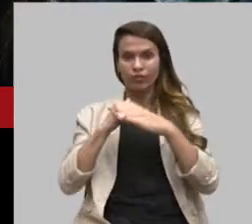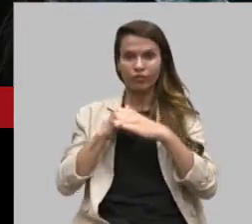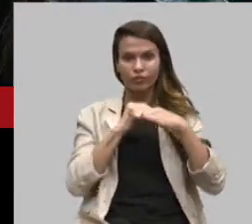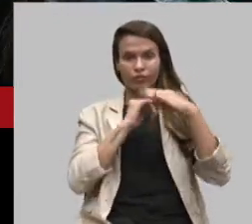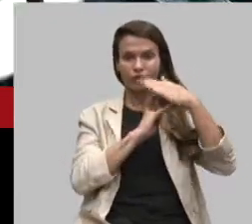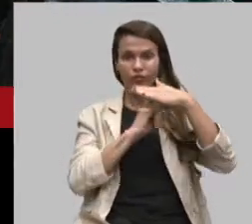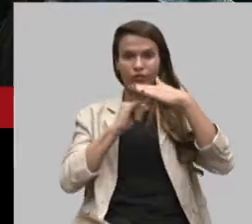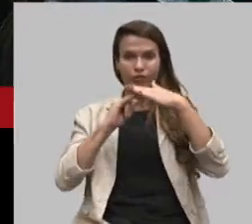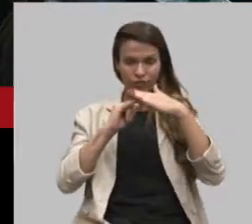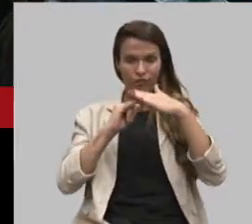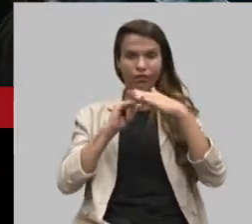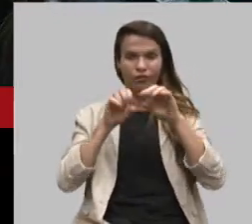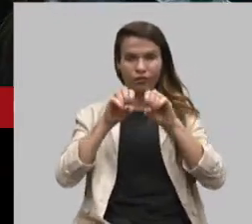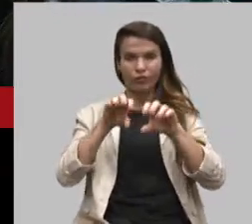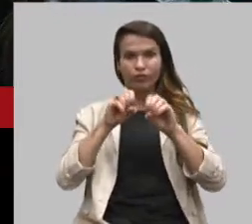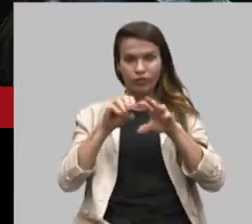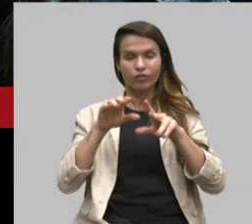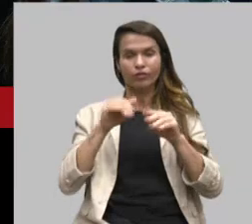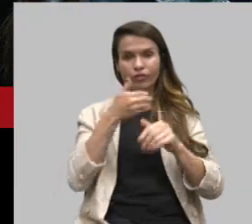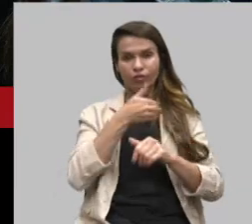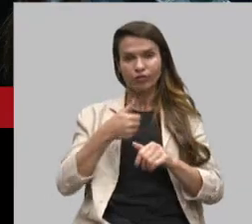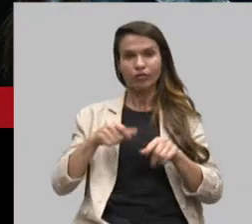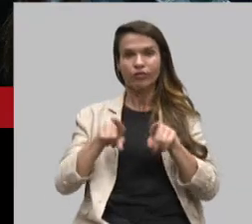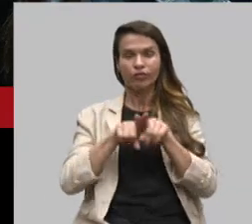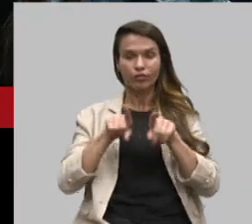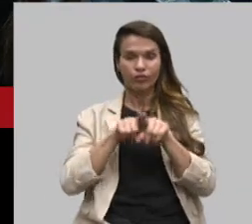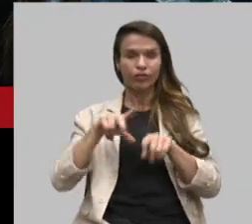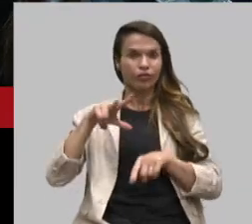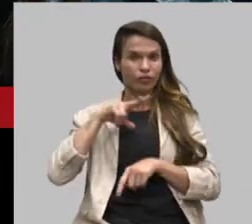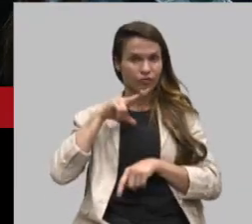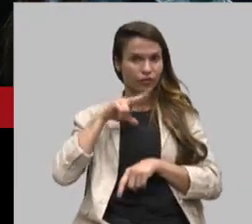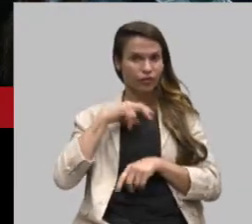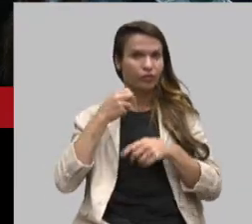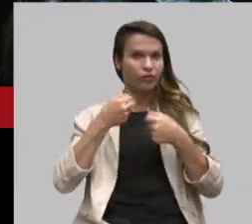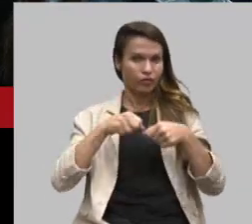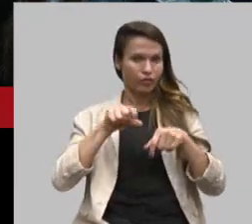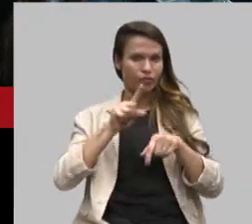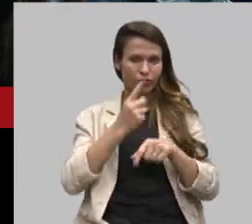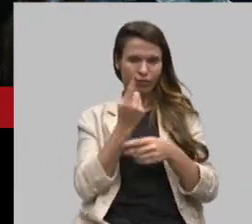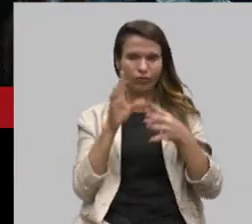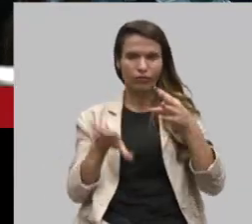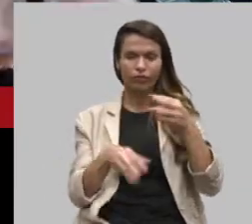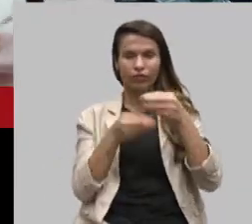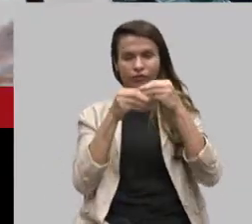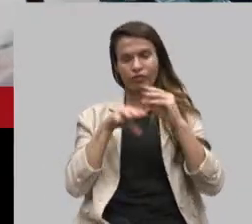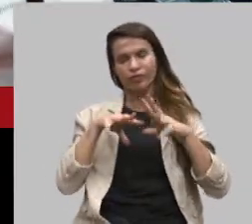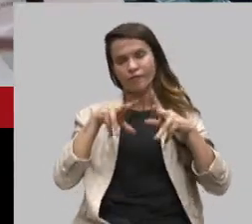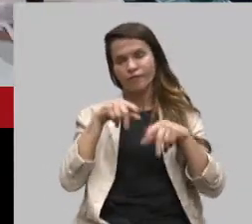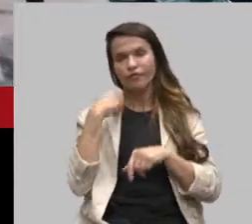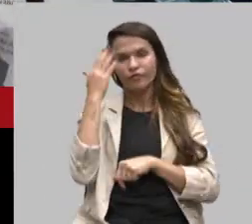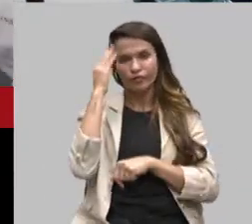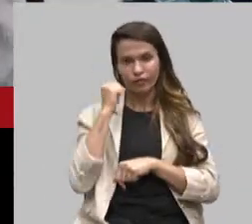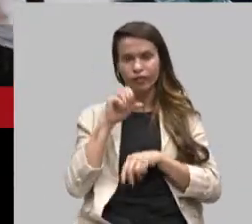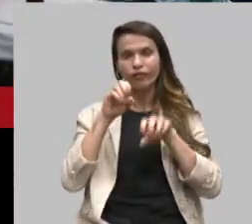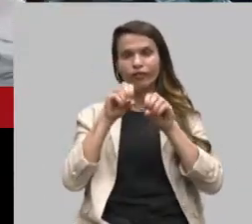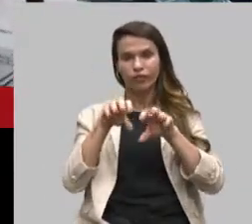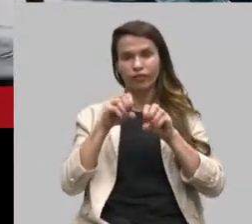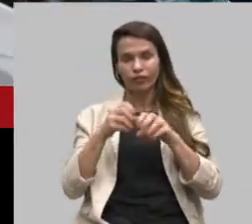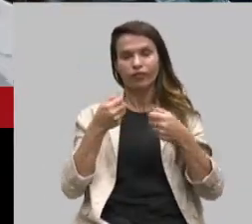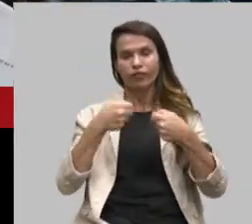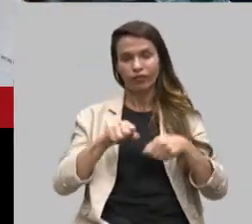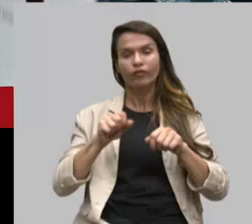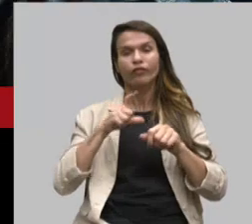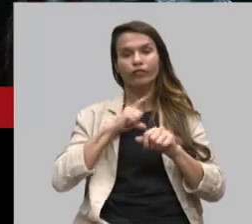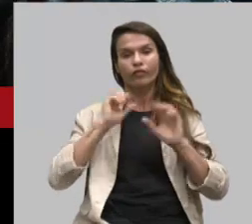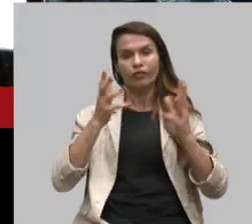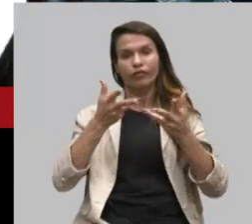ensino públicas e privadas isso deveria ser uma coisa implementada né Todos nós sabemos que o nosso ensino deveria ser de qualidade como